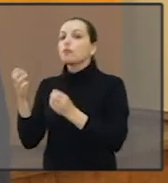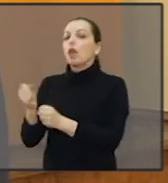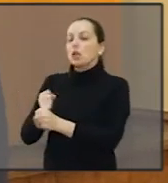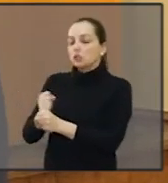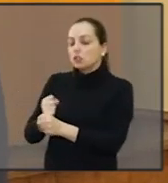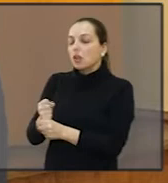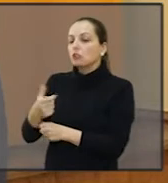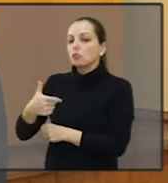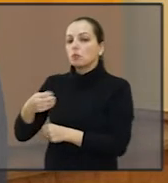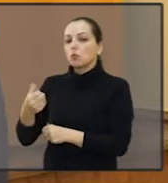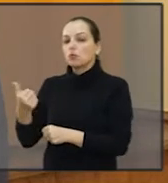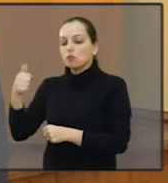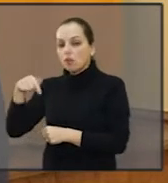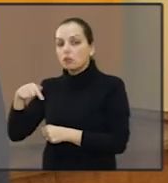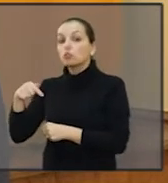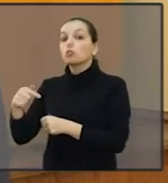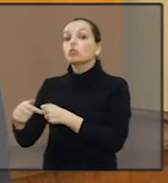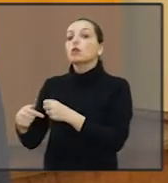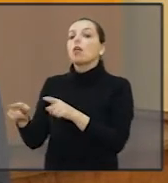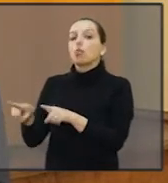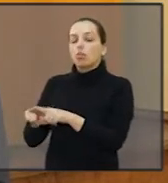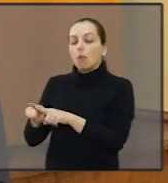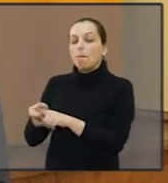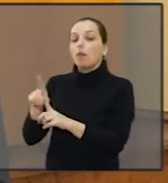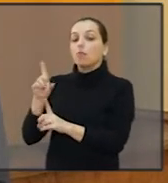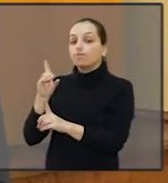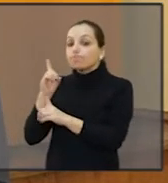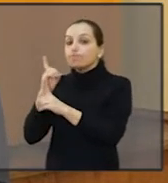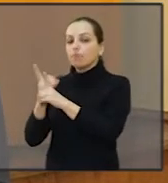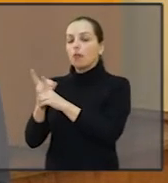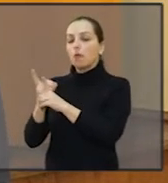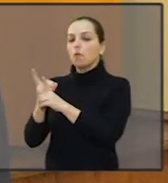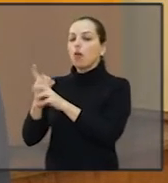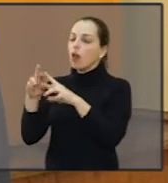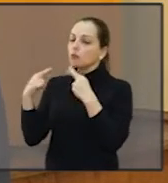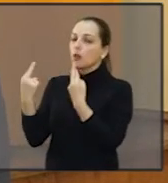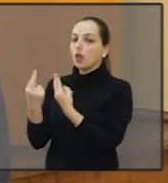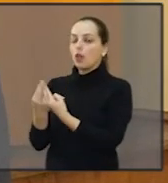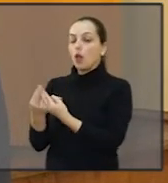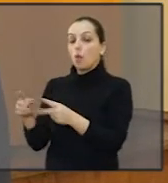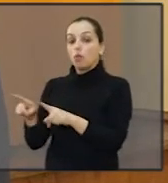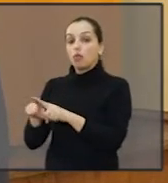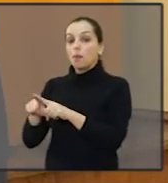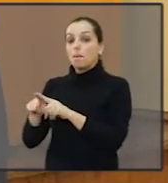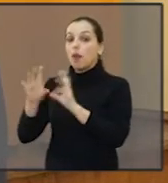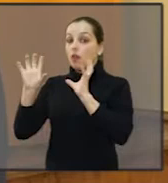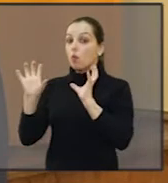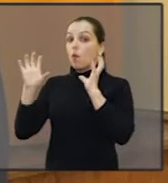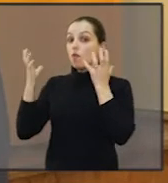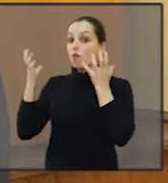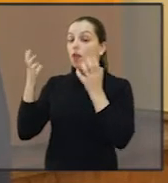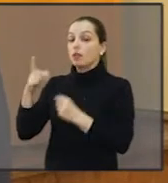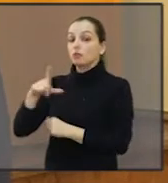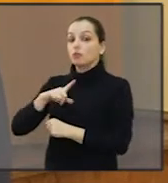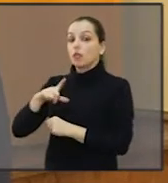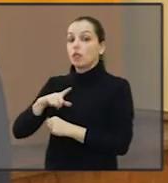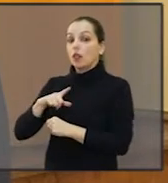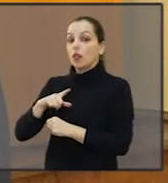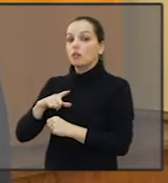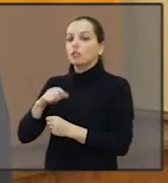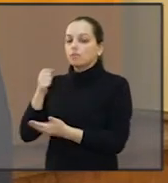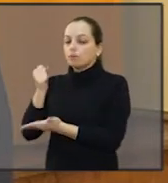ano, de novo, a gente pretende se encontrar, né? E fora nos eventos que a gente tem, né? Às vezes a gente é contratado